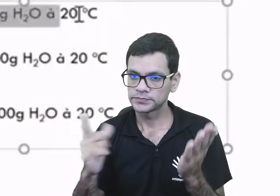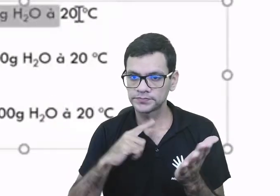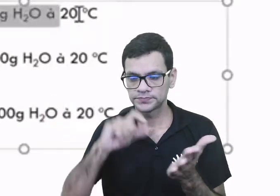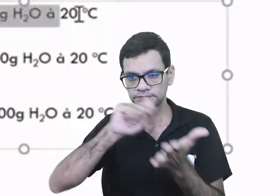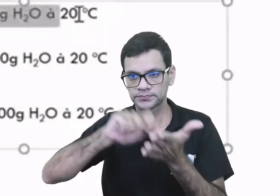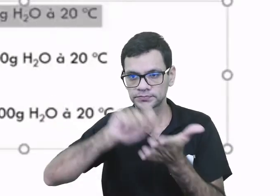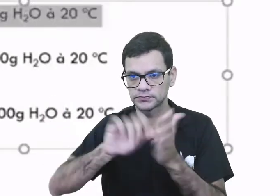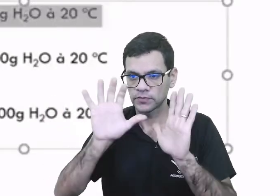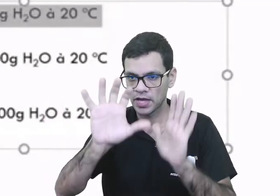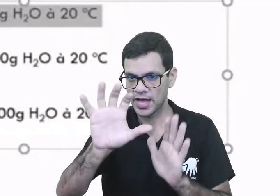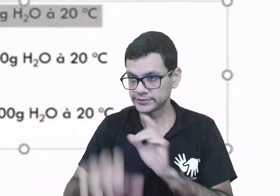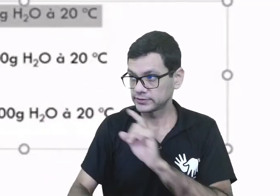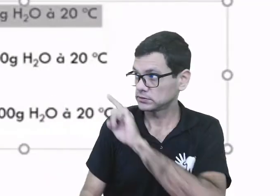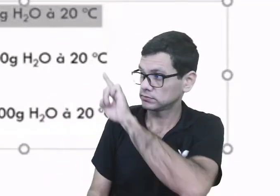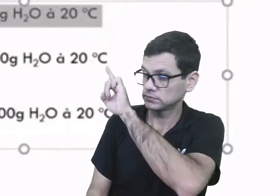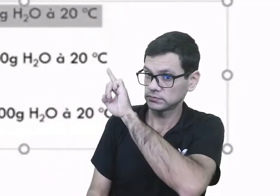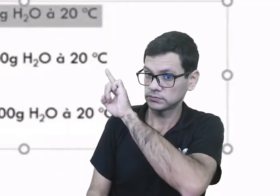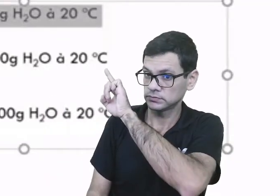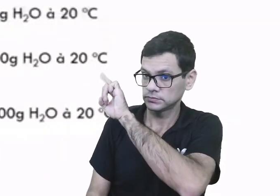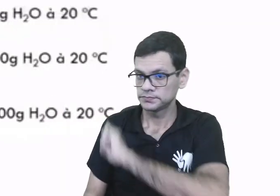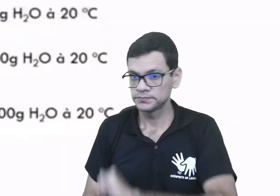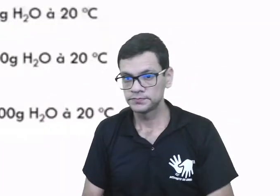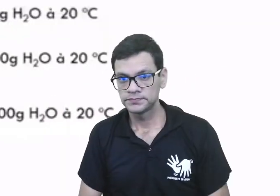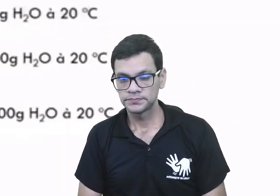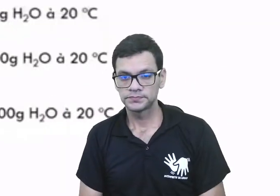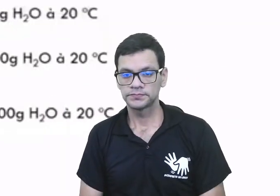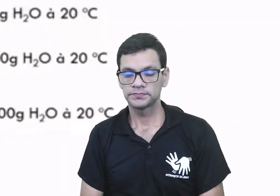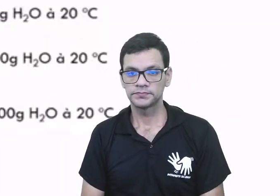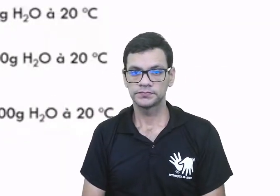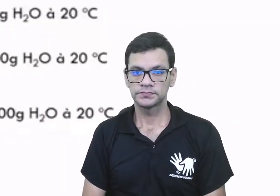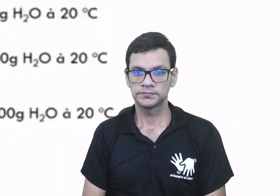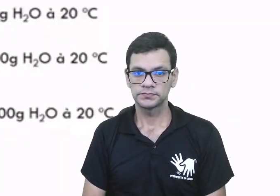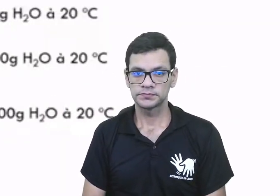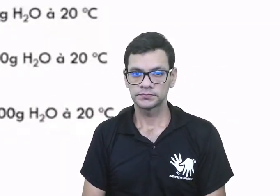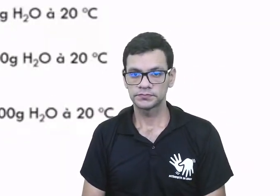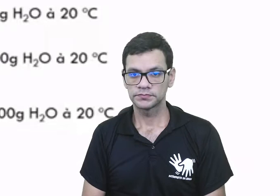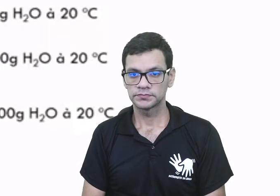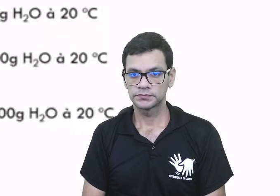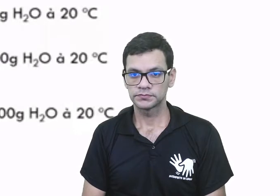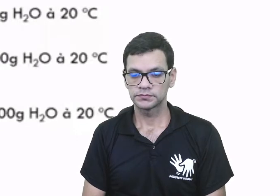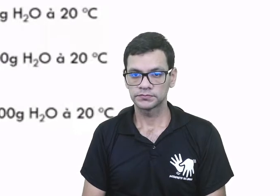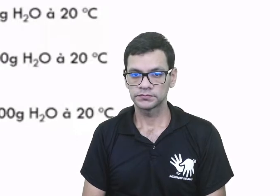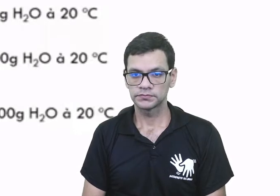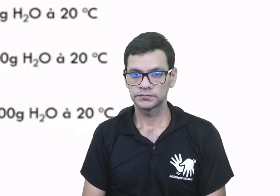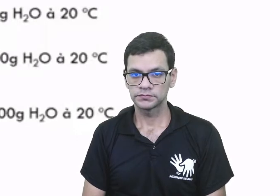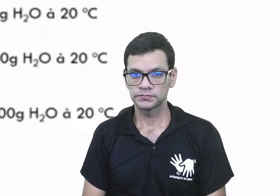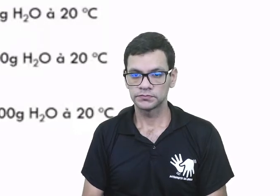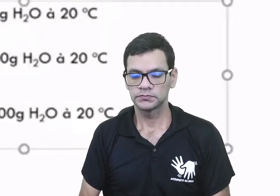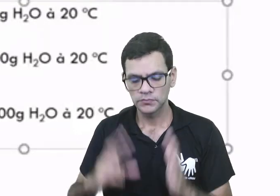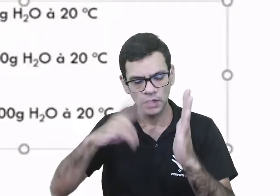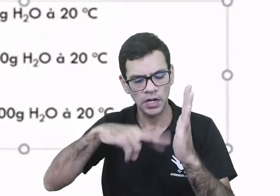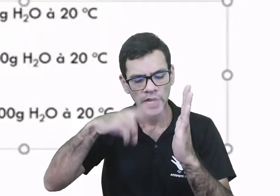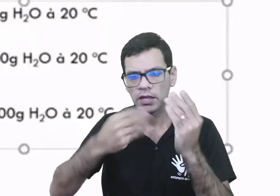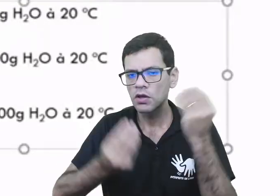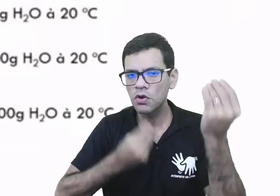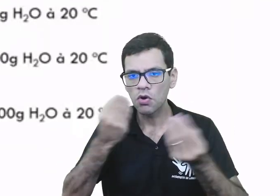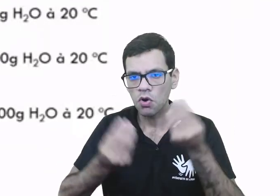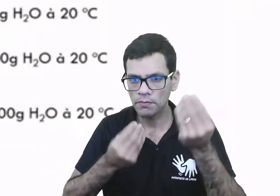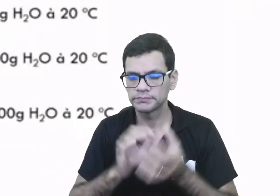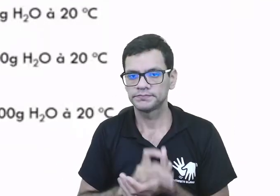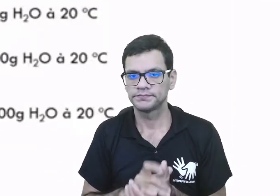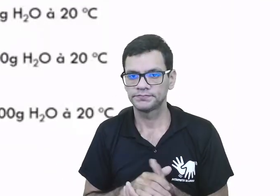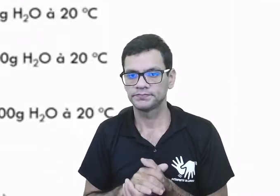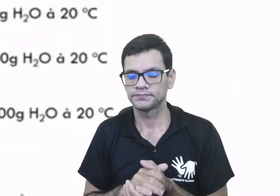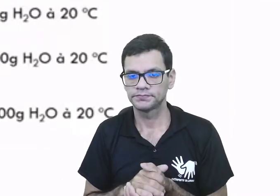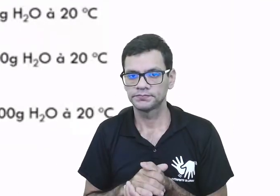aqui, tá? Então, vamos entender. O que significa? A leitura disso diz pra gente o seguinte,